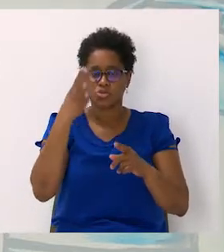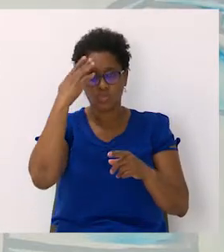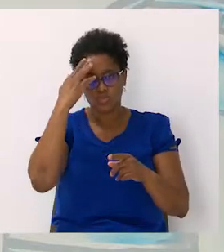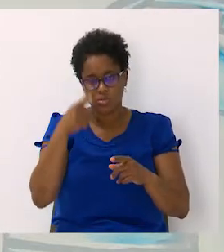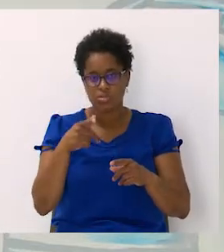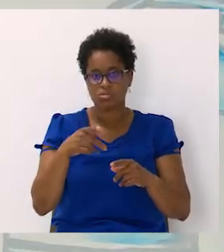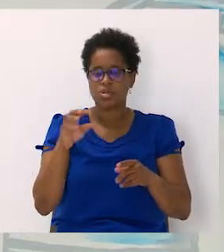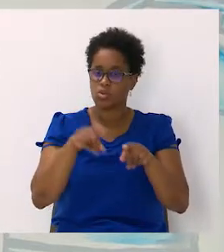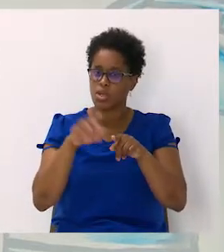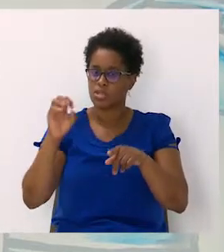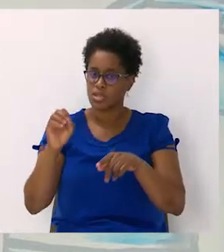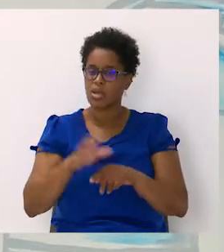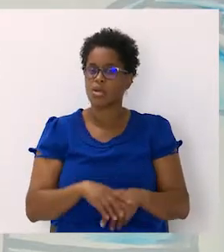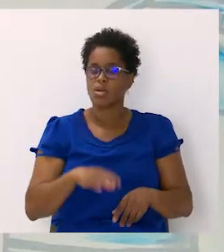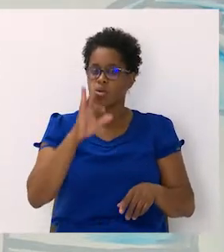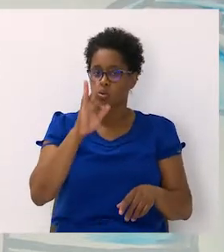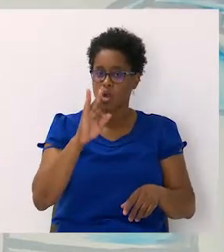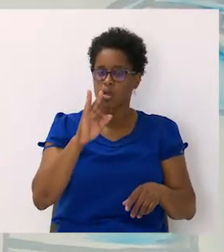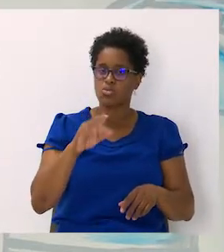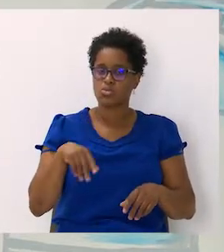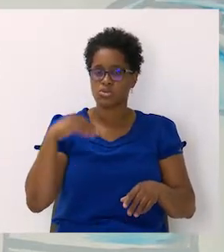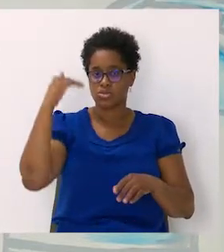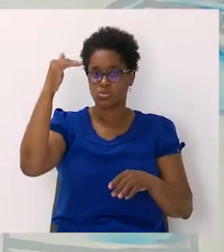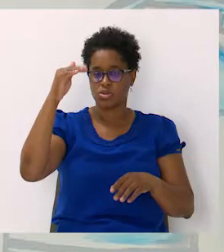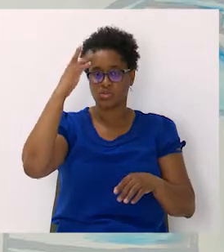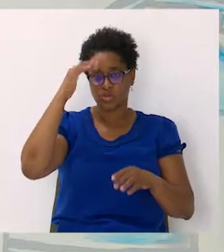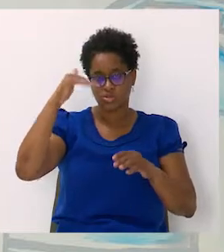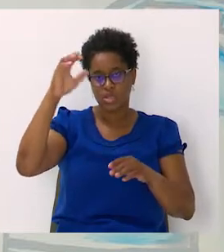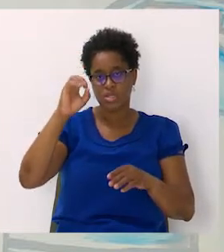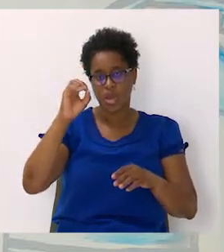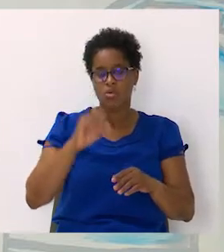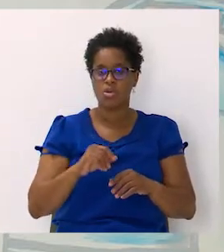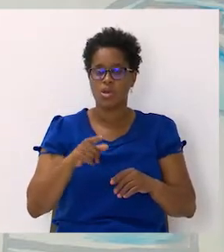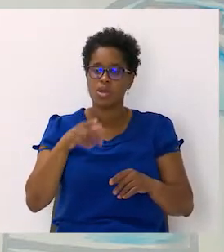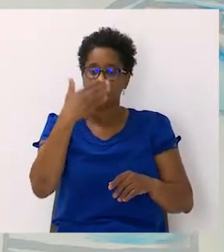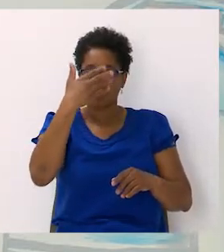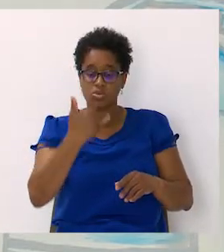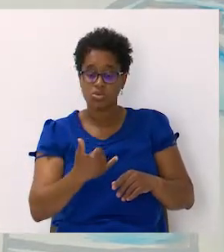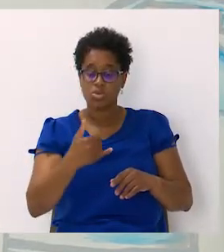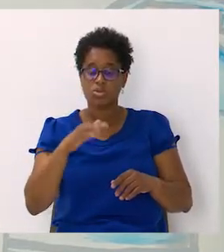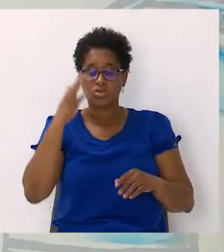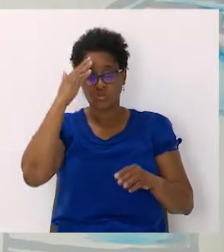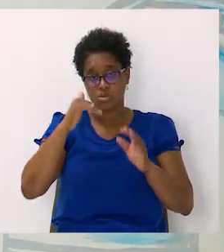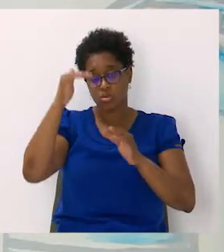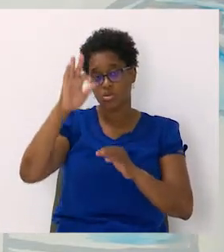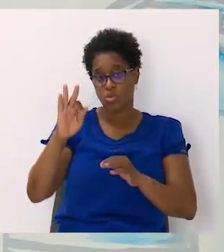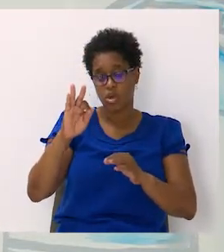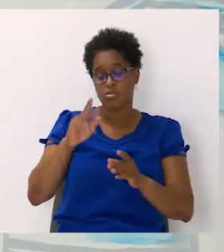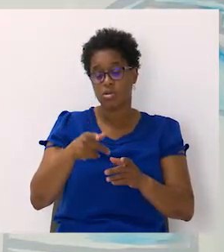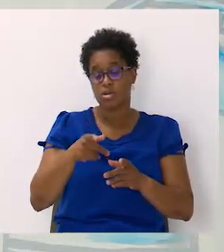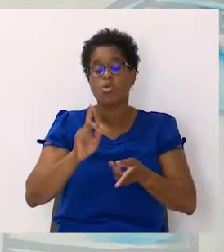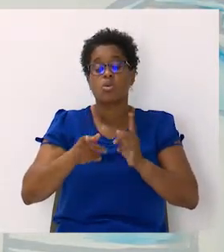dá 0. 4 de expoente 0. E aqui, 1 sobre 2 de expoente 4. O que é que vamos